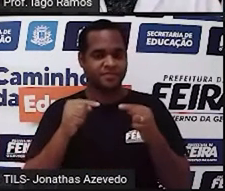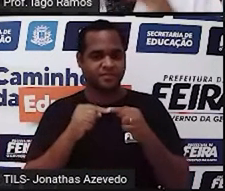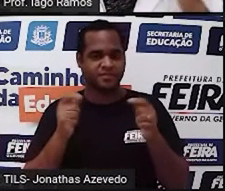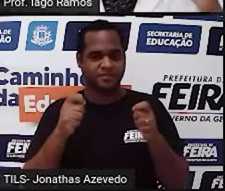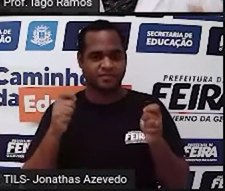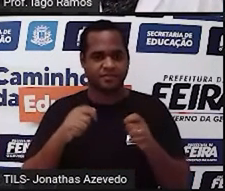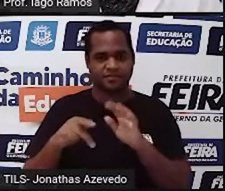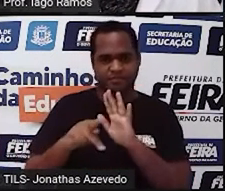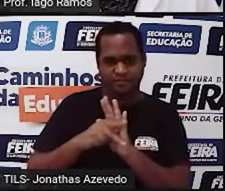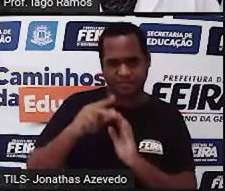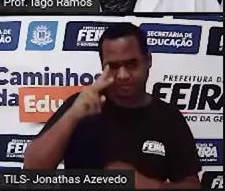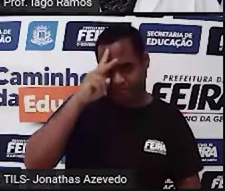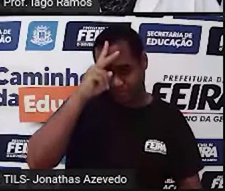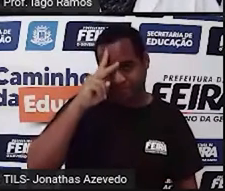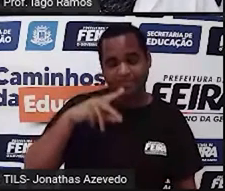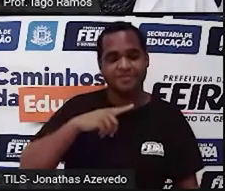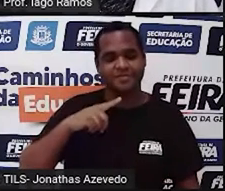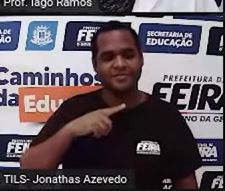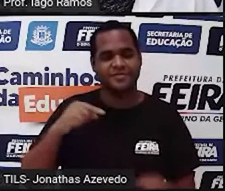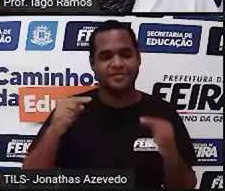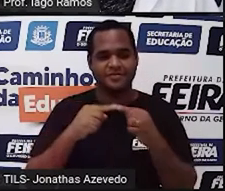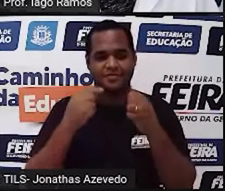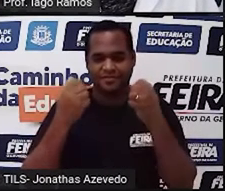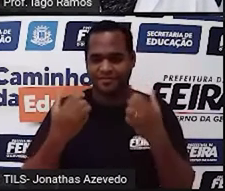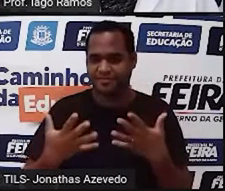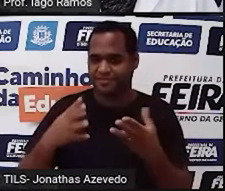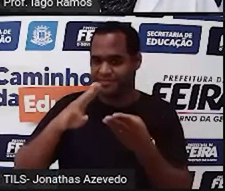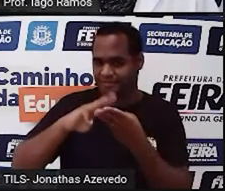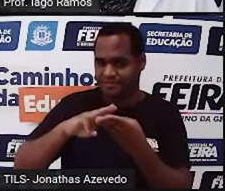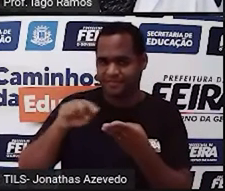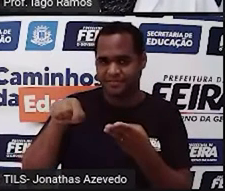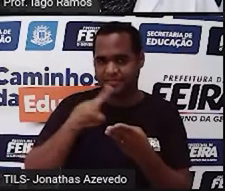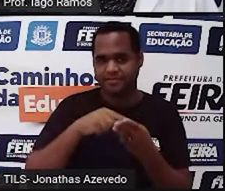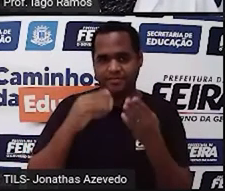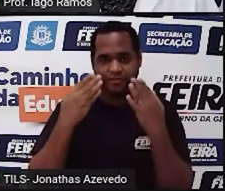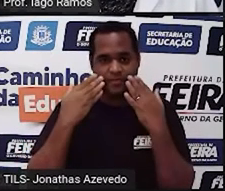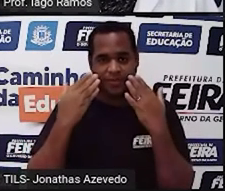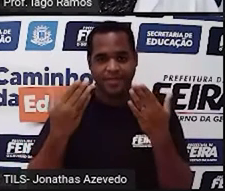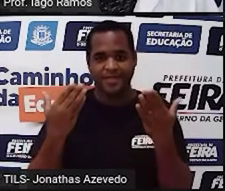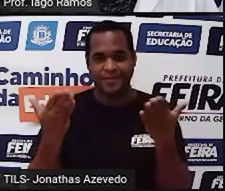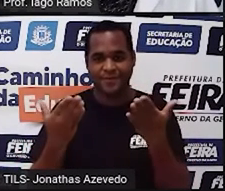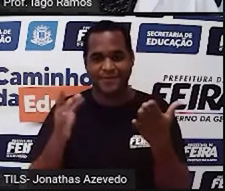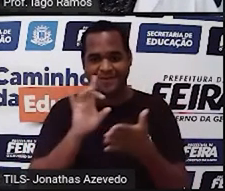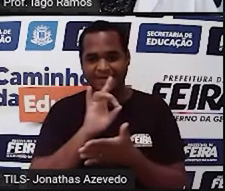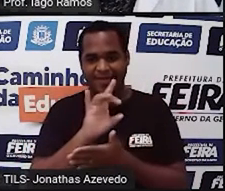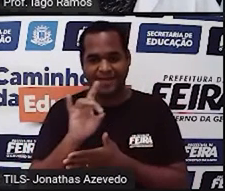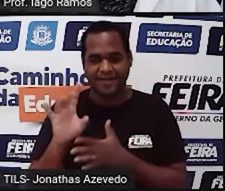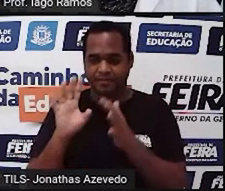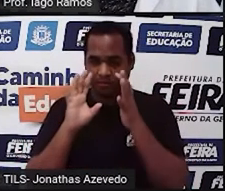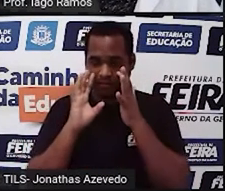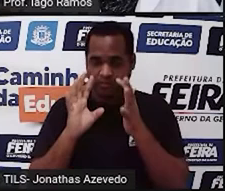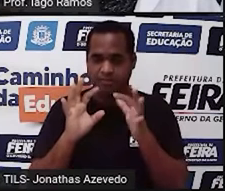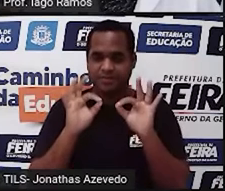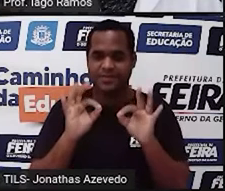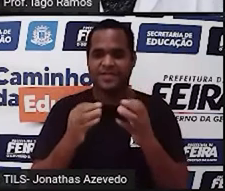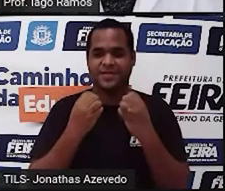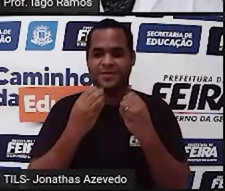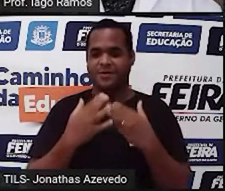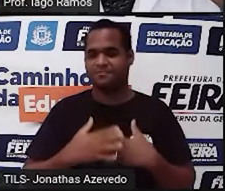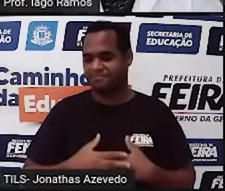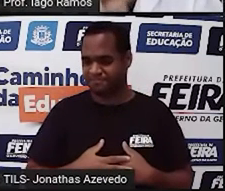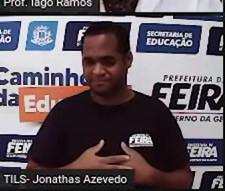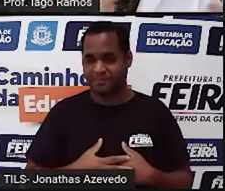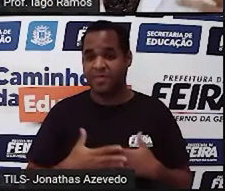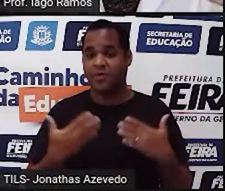parte Zinha histórica aí né da matemática que vai mostrar para nós isso né então hoje